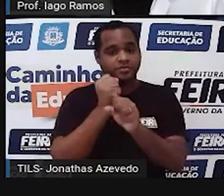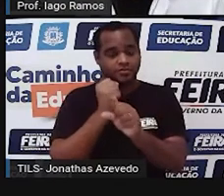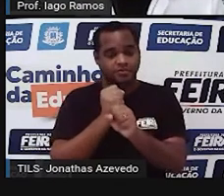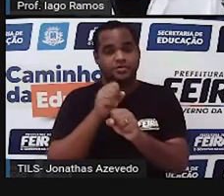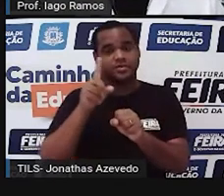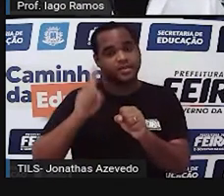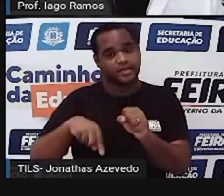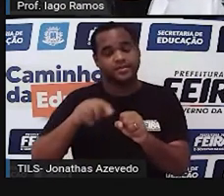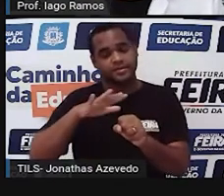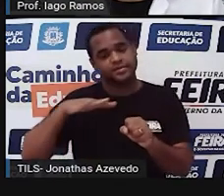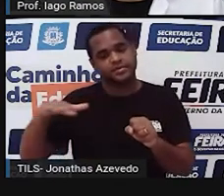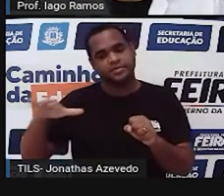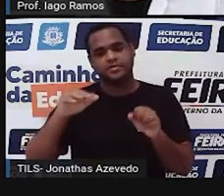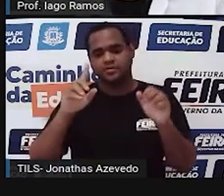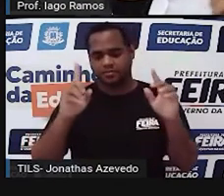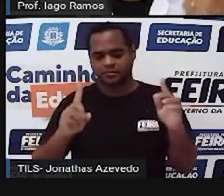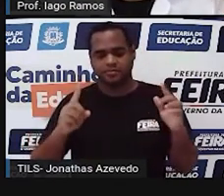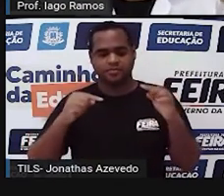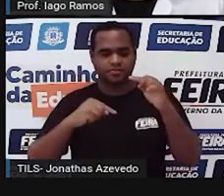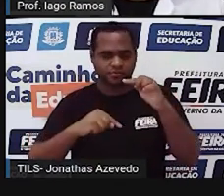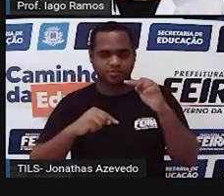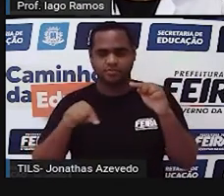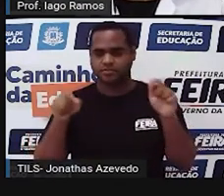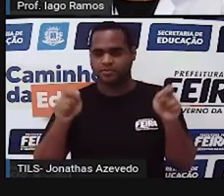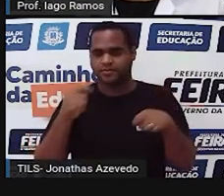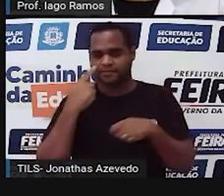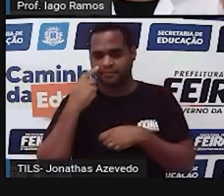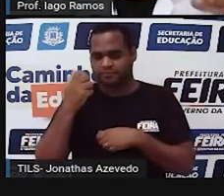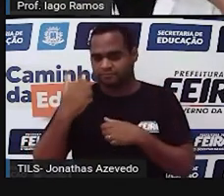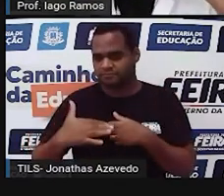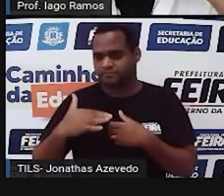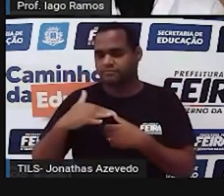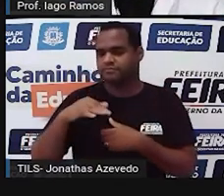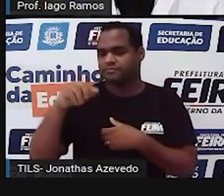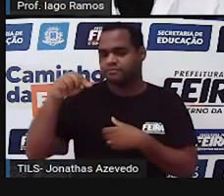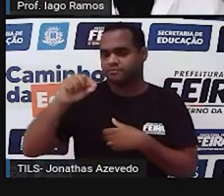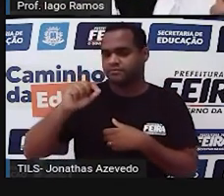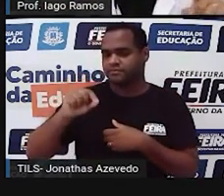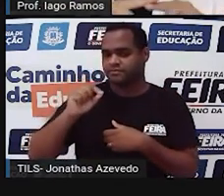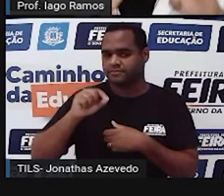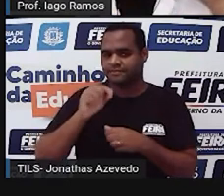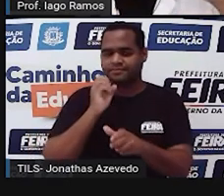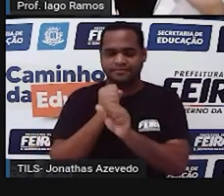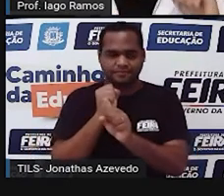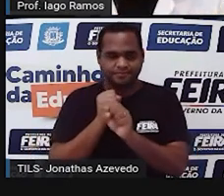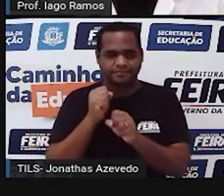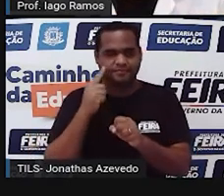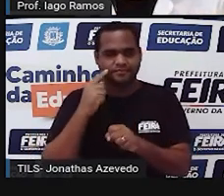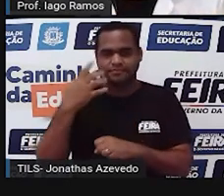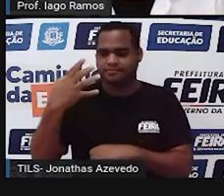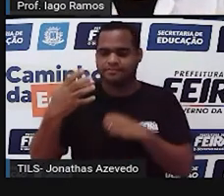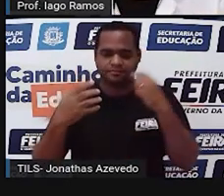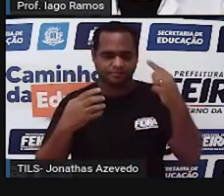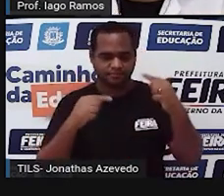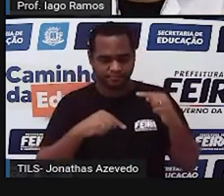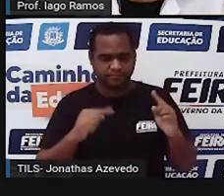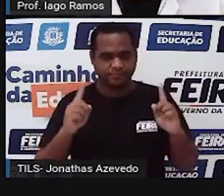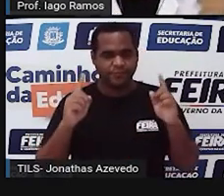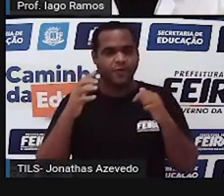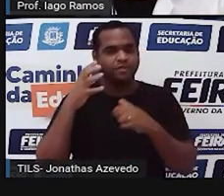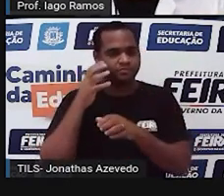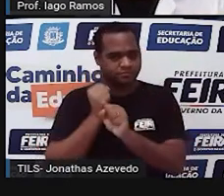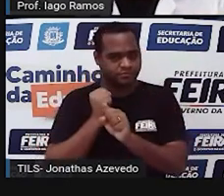as medidas dos lados a gente fez isso lá na situação do campo somou as medidas dos quatro lados O